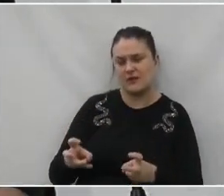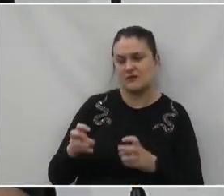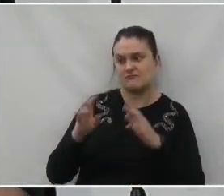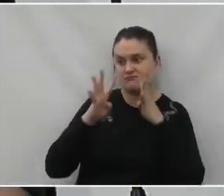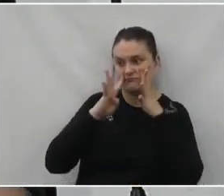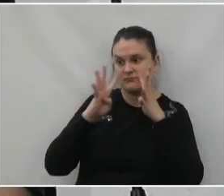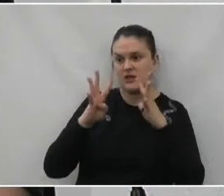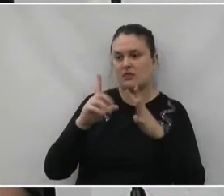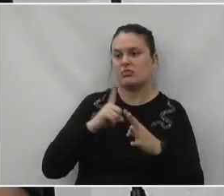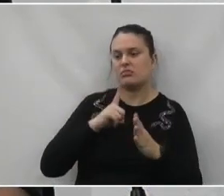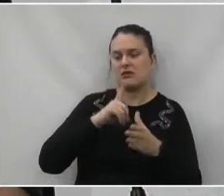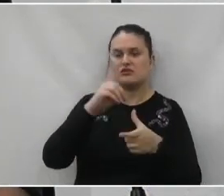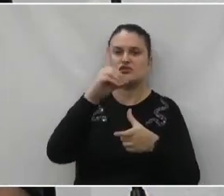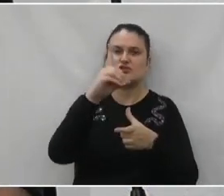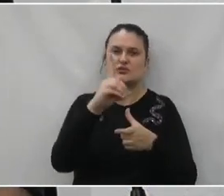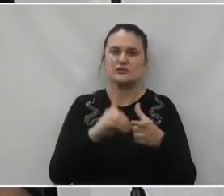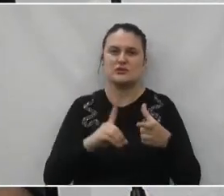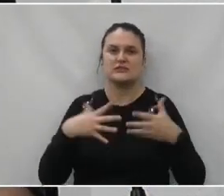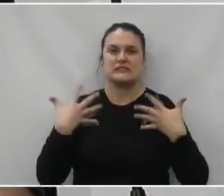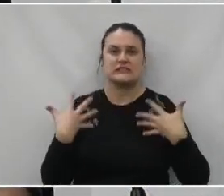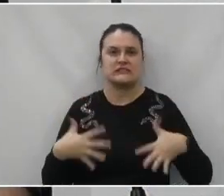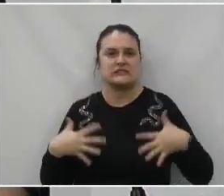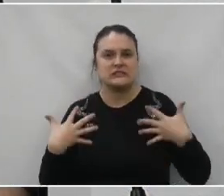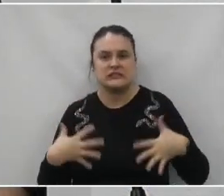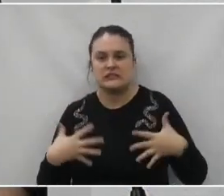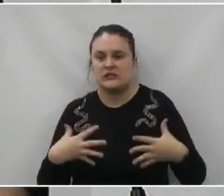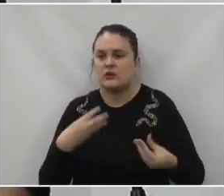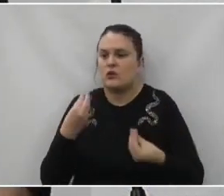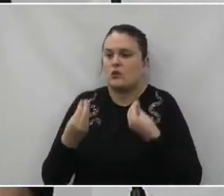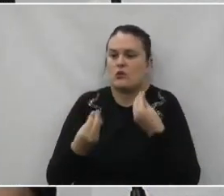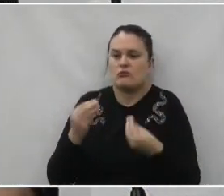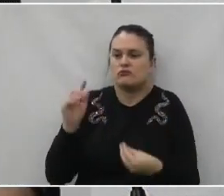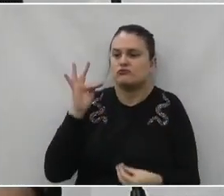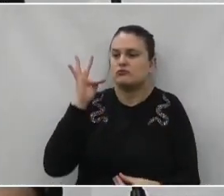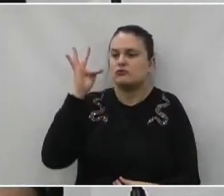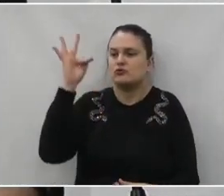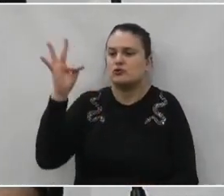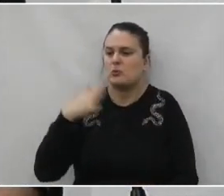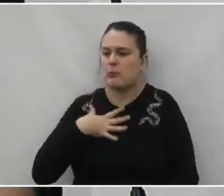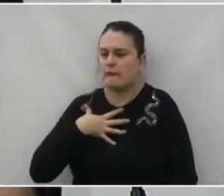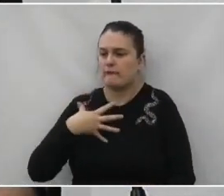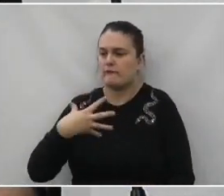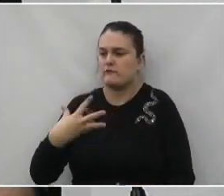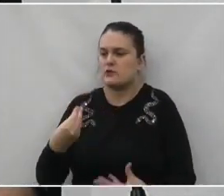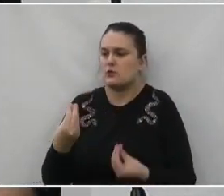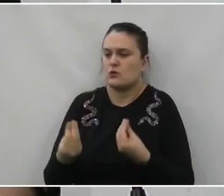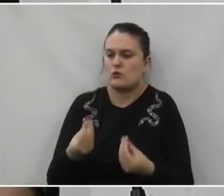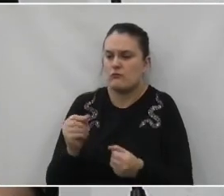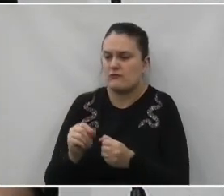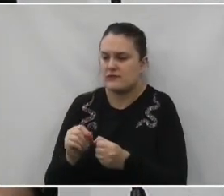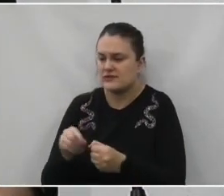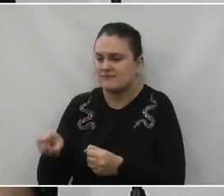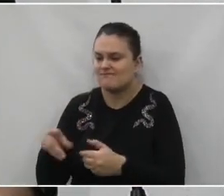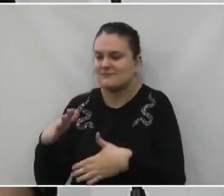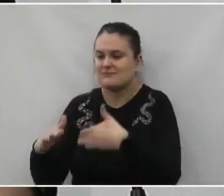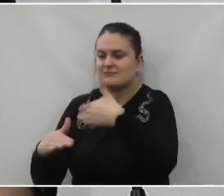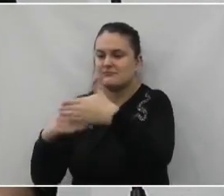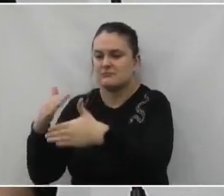diagnóstico. Vem o desespero. O que será dessa criança? Como fazer para ela se